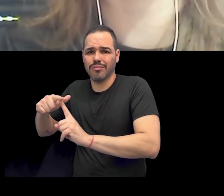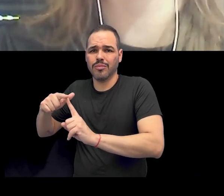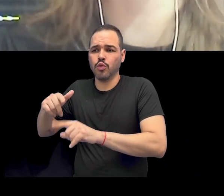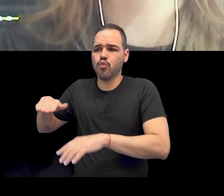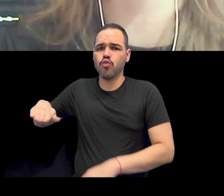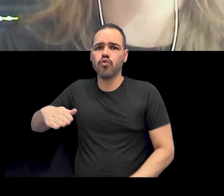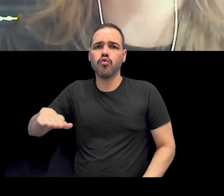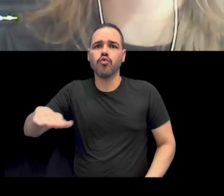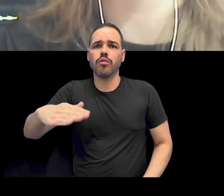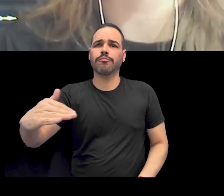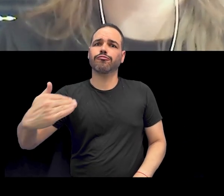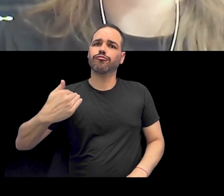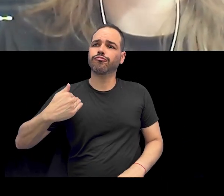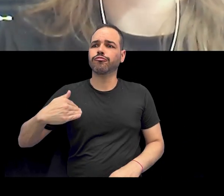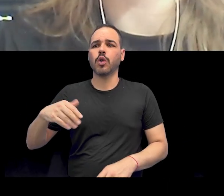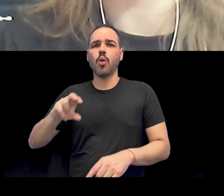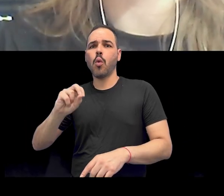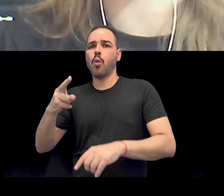pessoal.